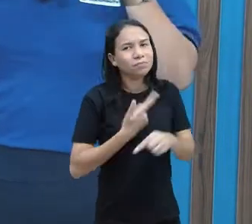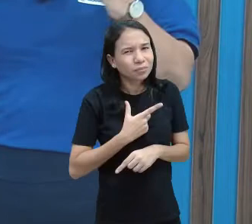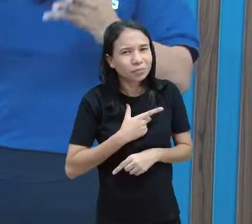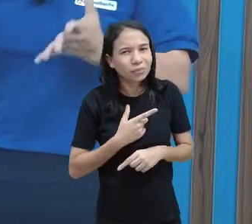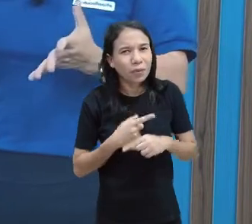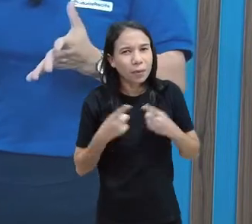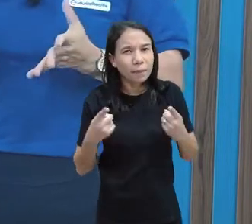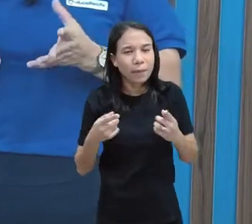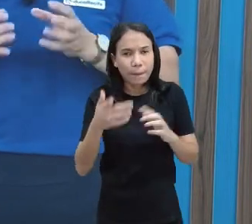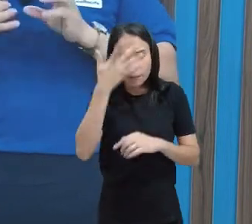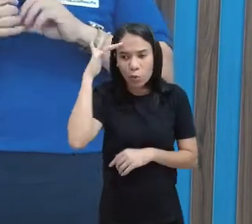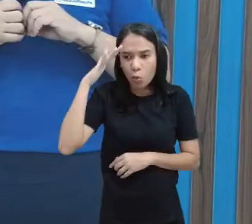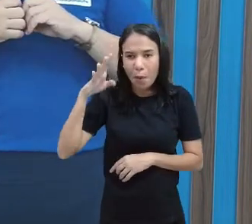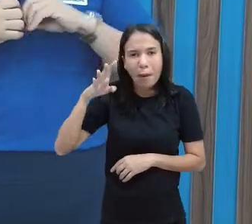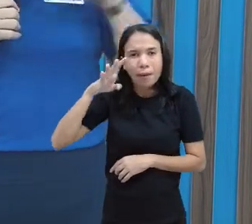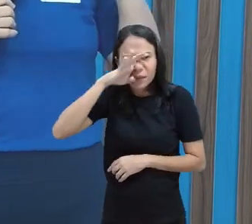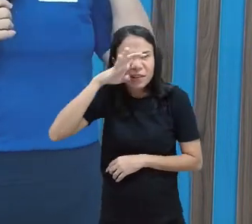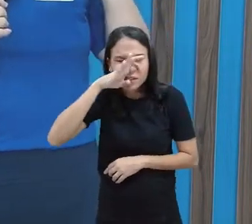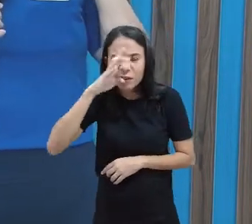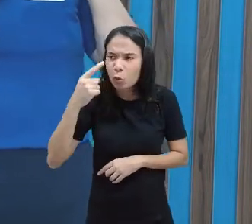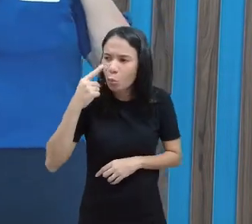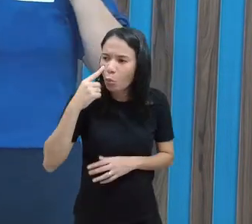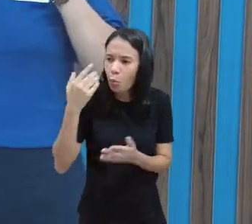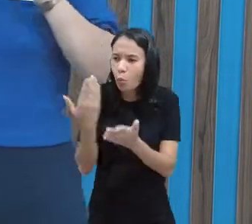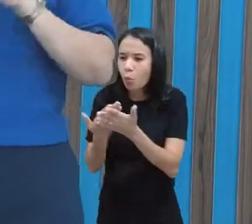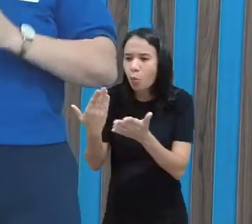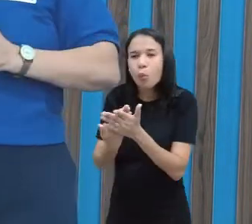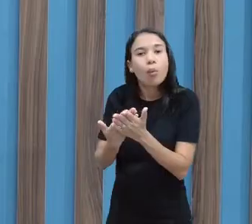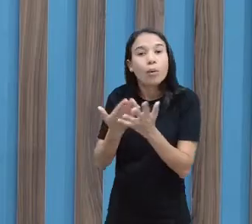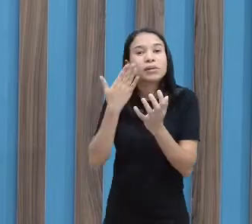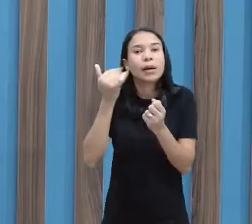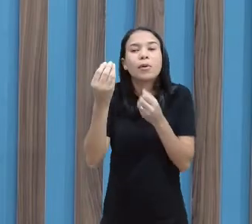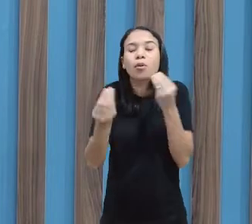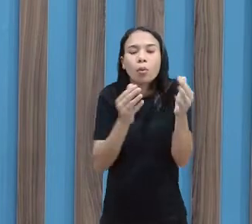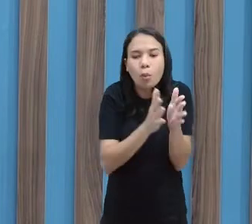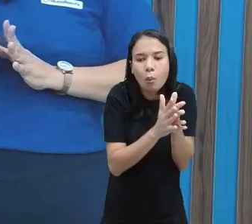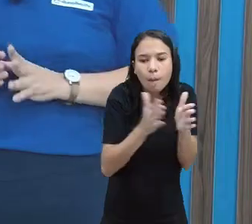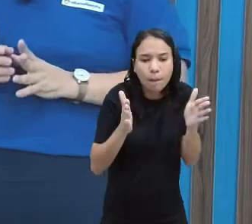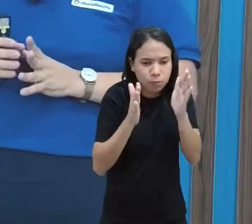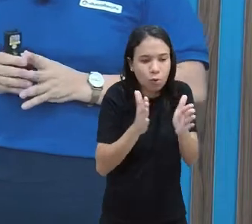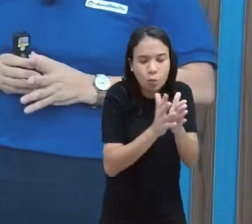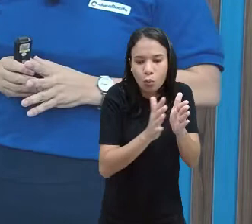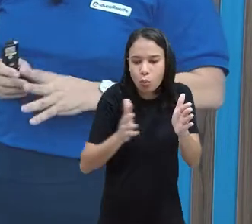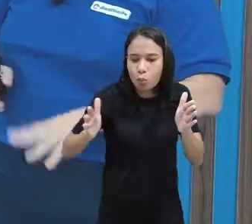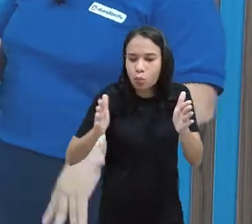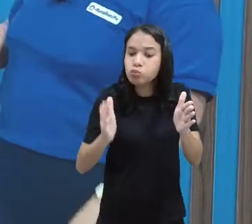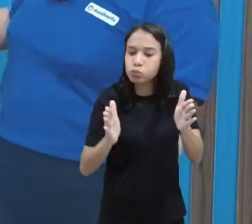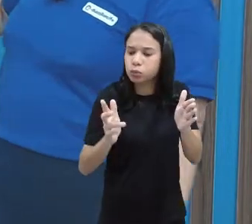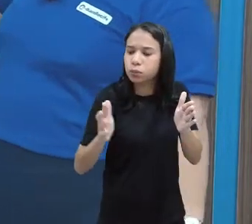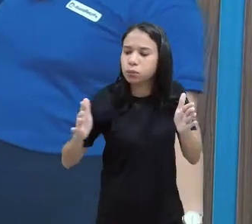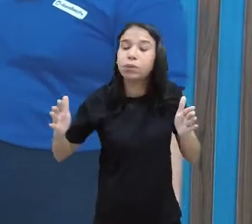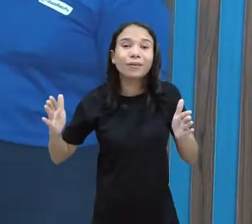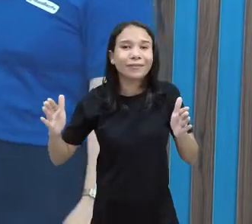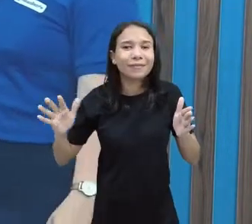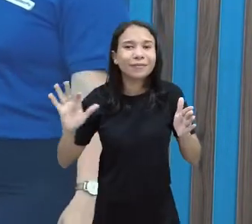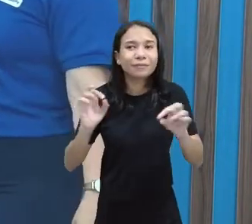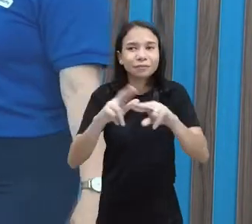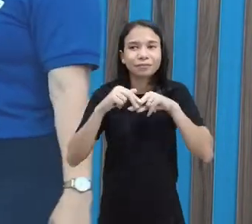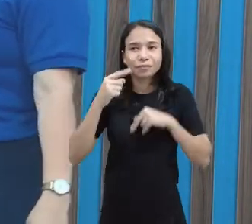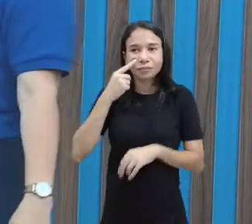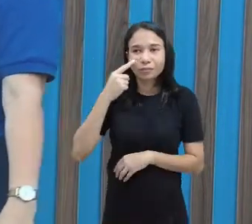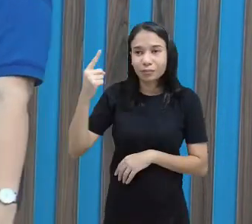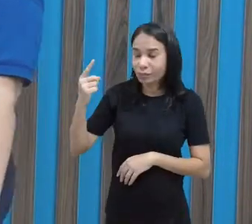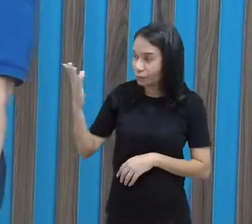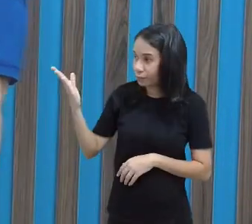os críticos de arte, os estudiosos, eles gostam de estabelecer um marco. Então, eles estabeleceram essa